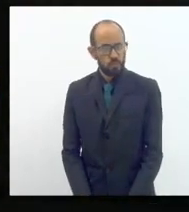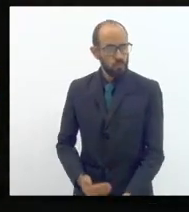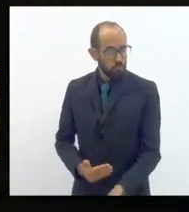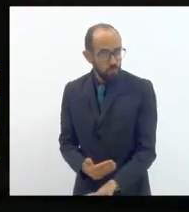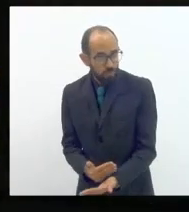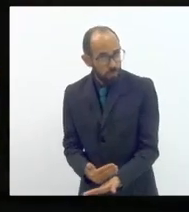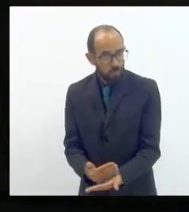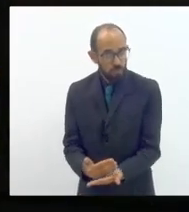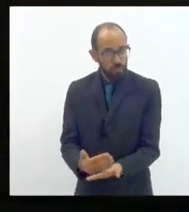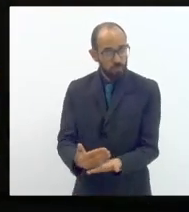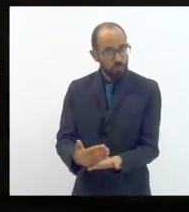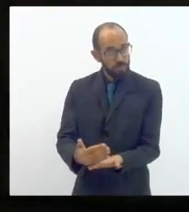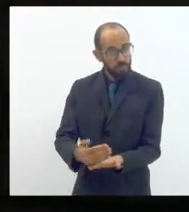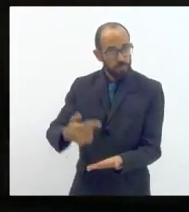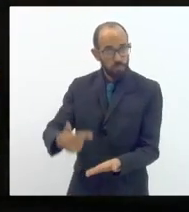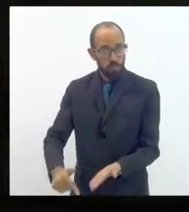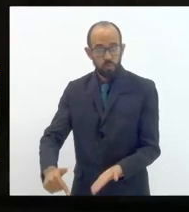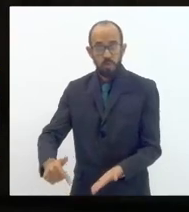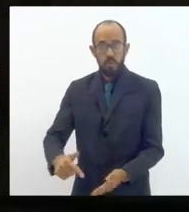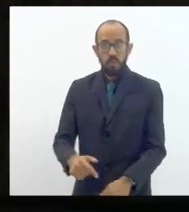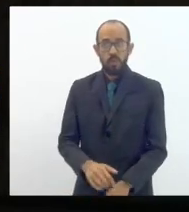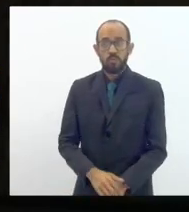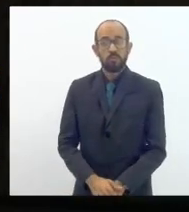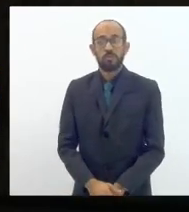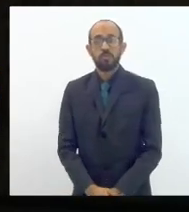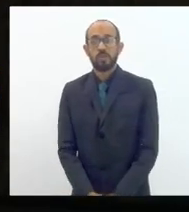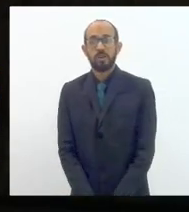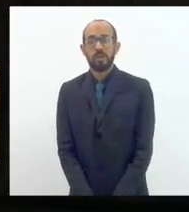começar de novo.